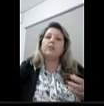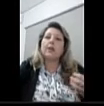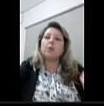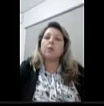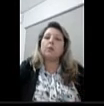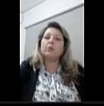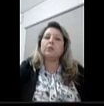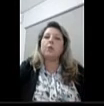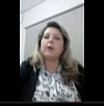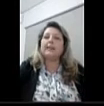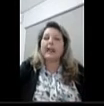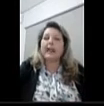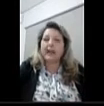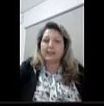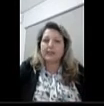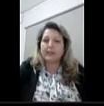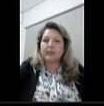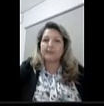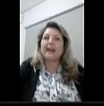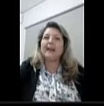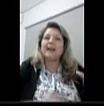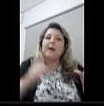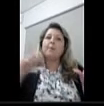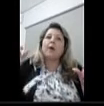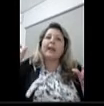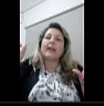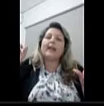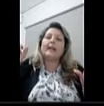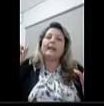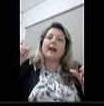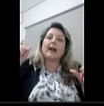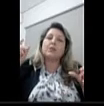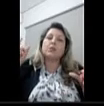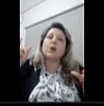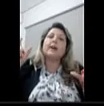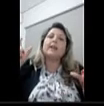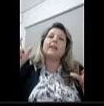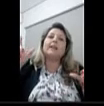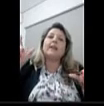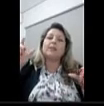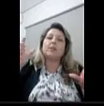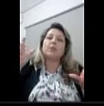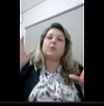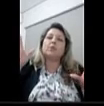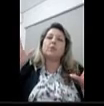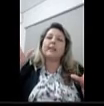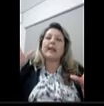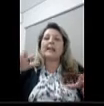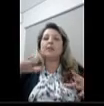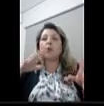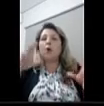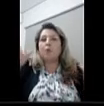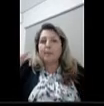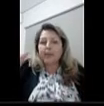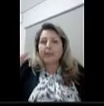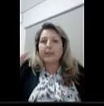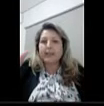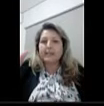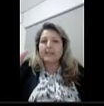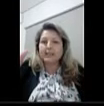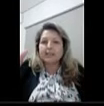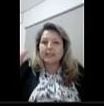de acordo com a idade, porém, a história é de acordo com a idade ou alguma